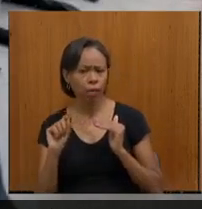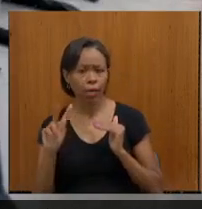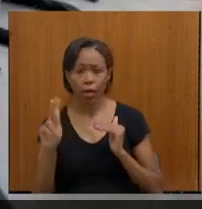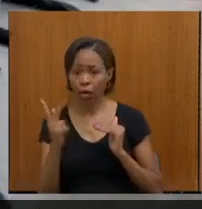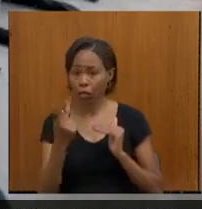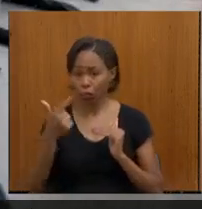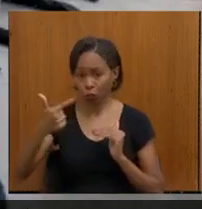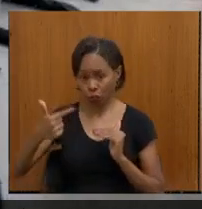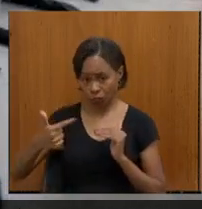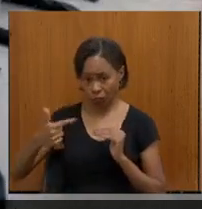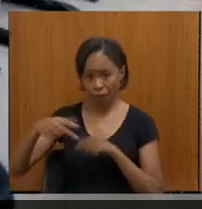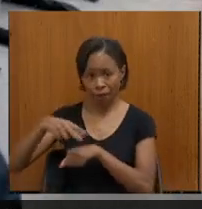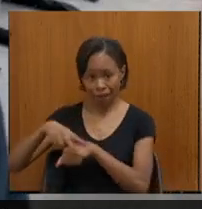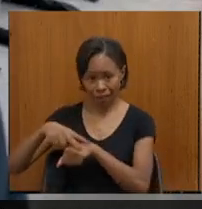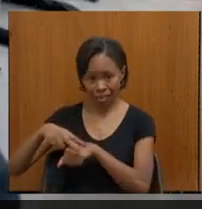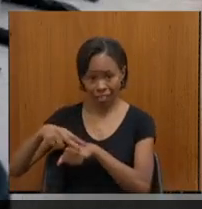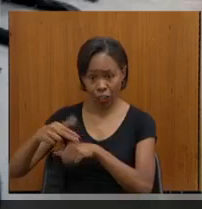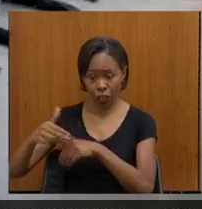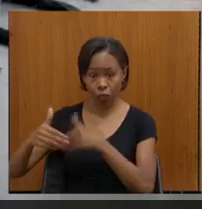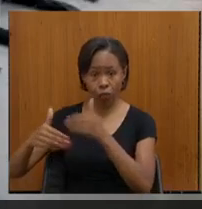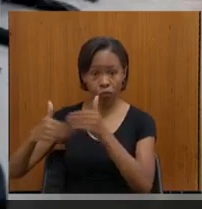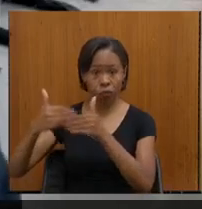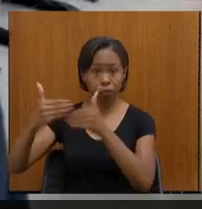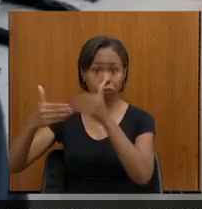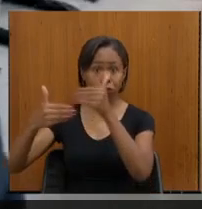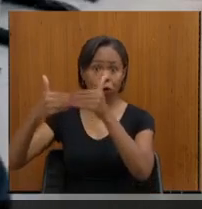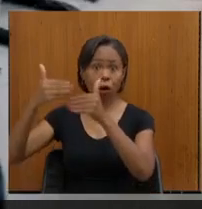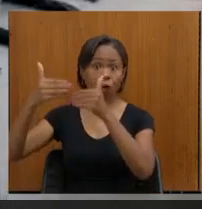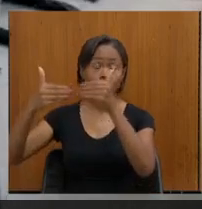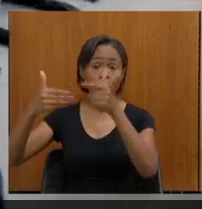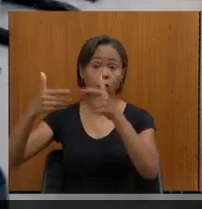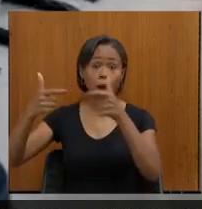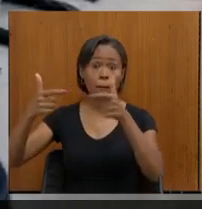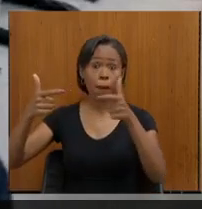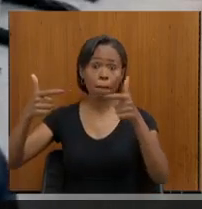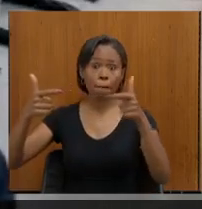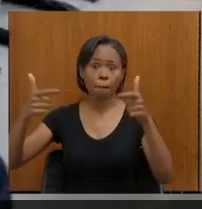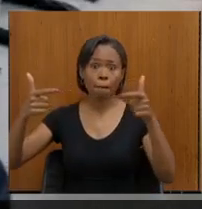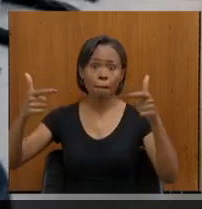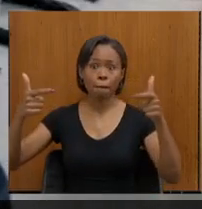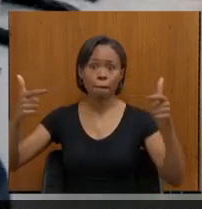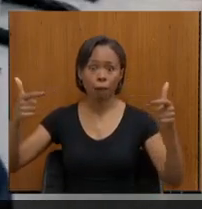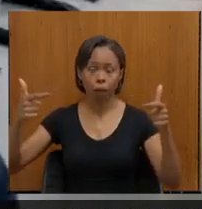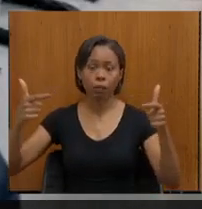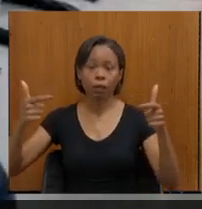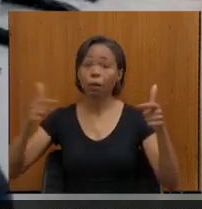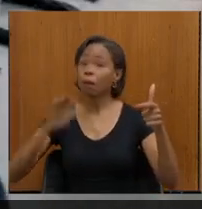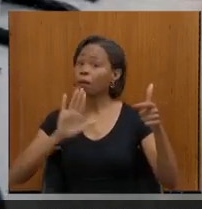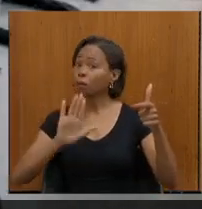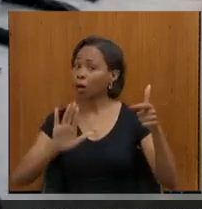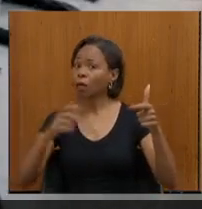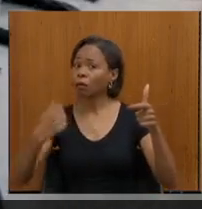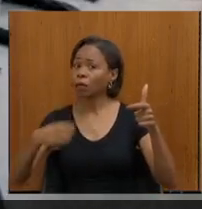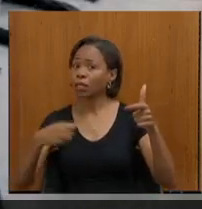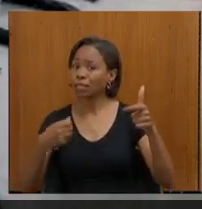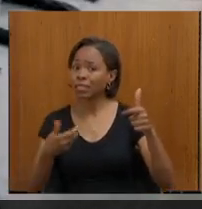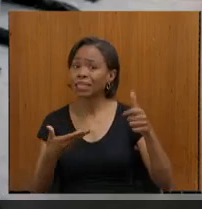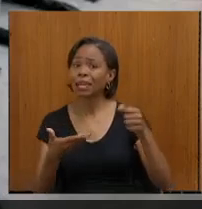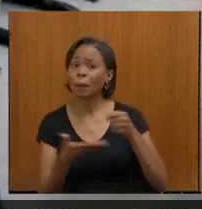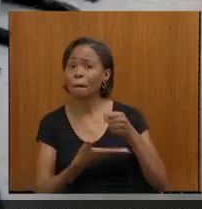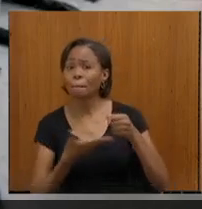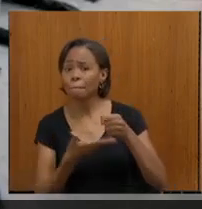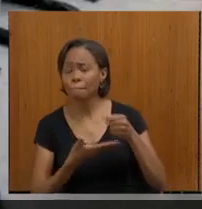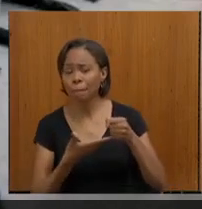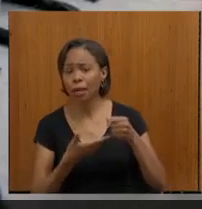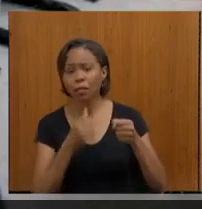universo vai entenda mal com o aumento massivo tá base e instalar das energias